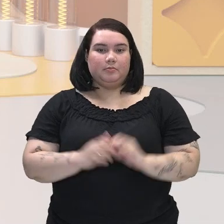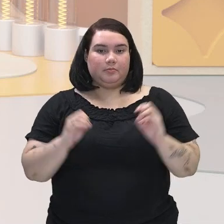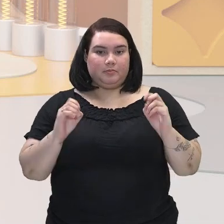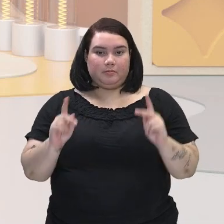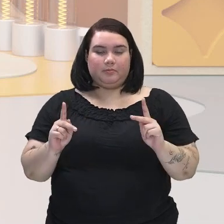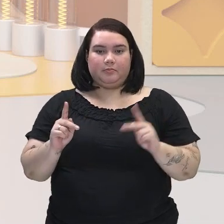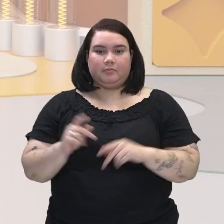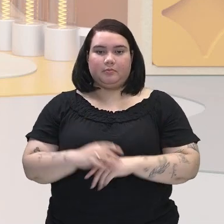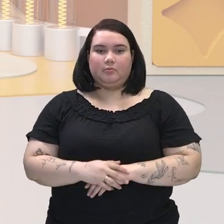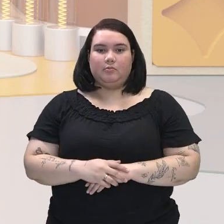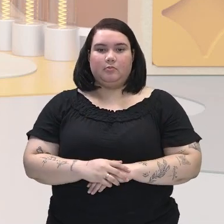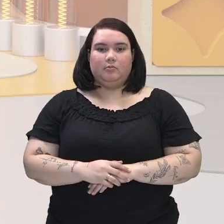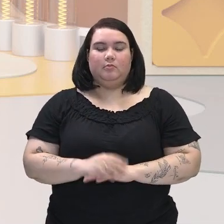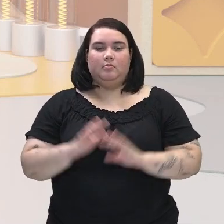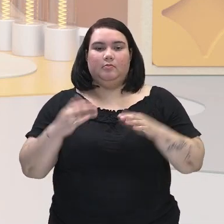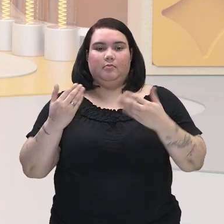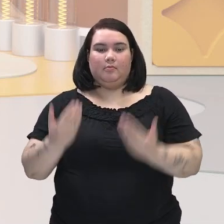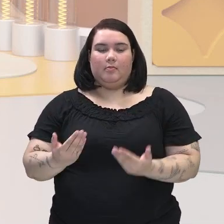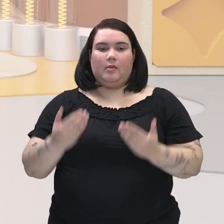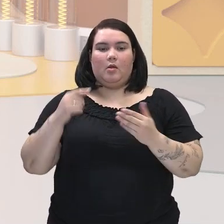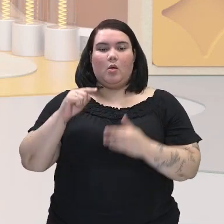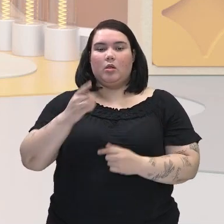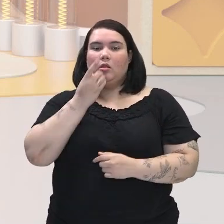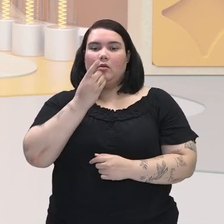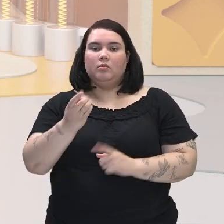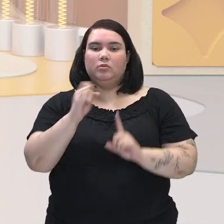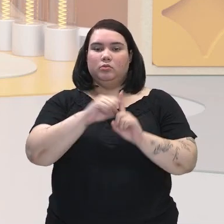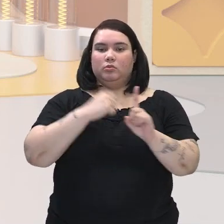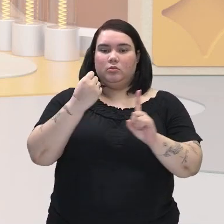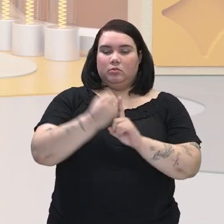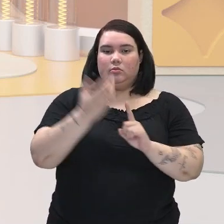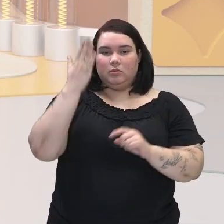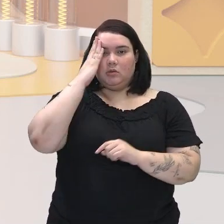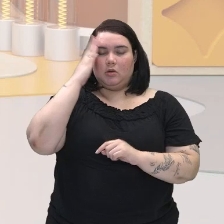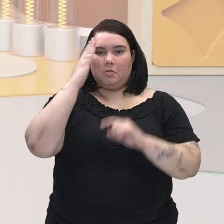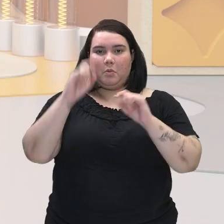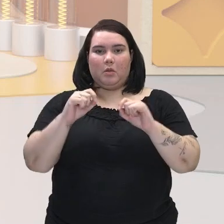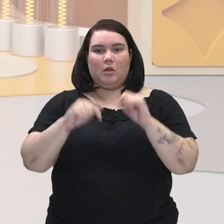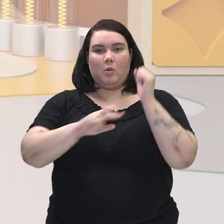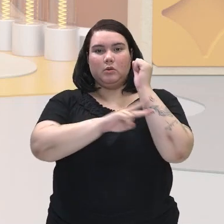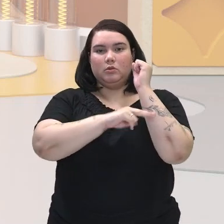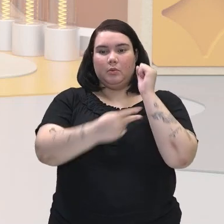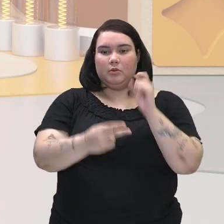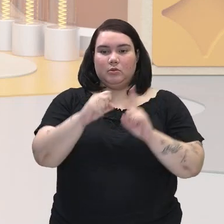ok? Então, impactos do darwinismo social, mas nós sabemos então que essas